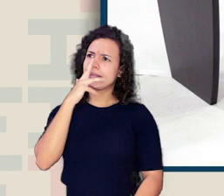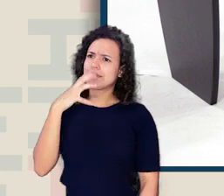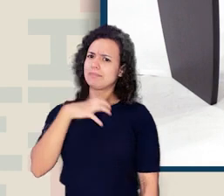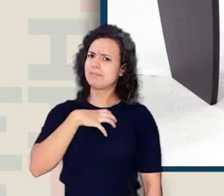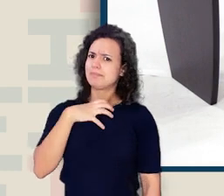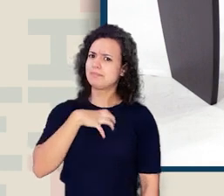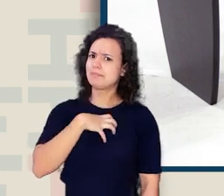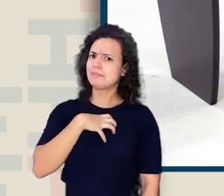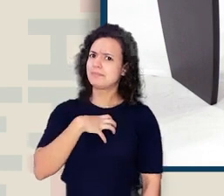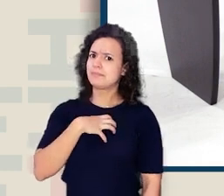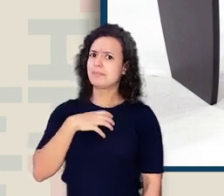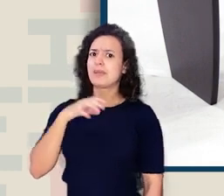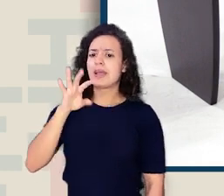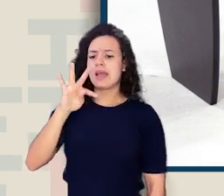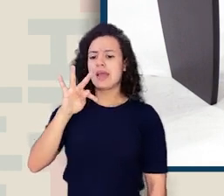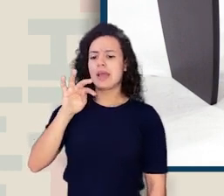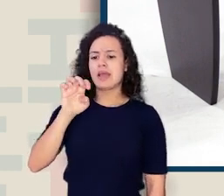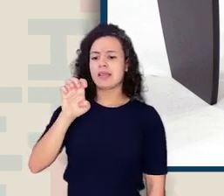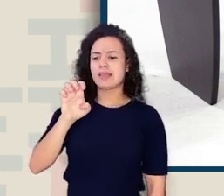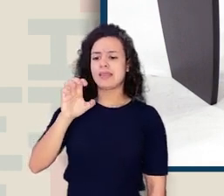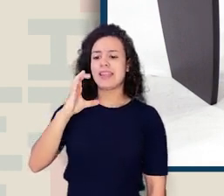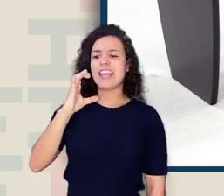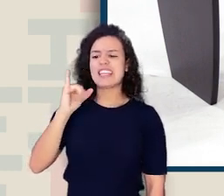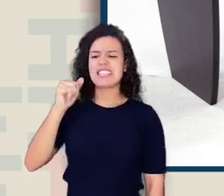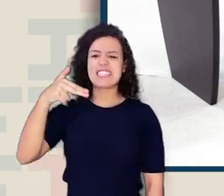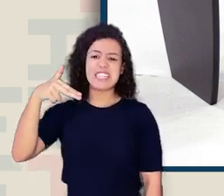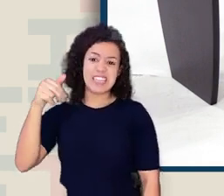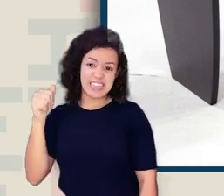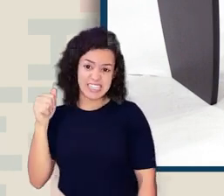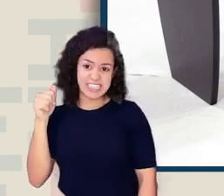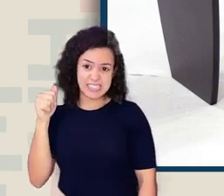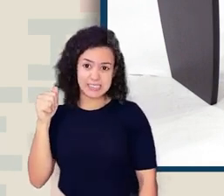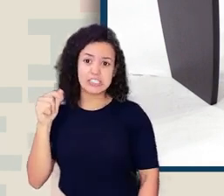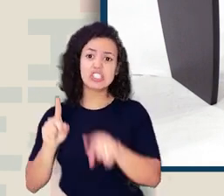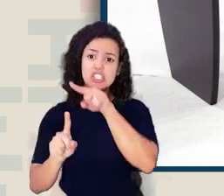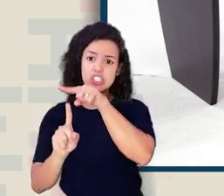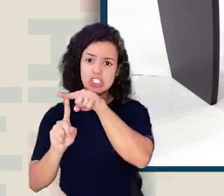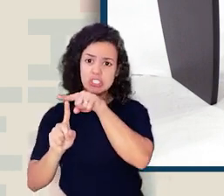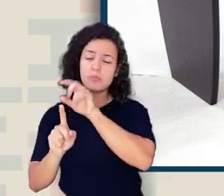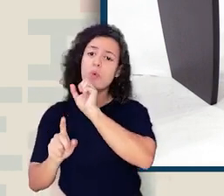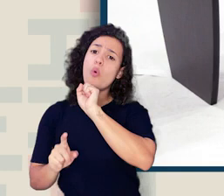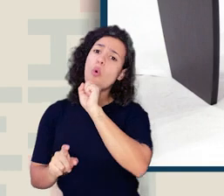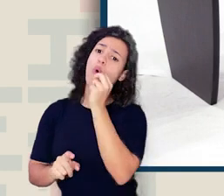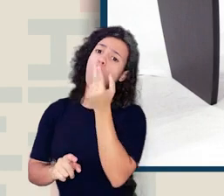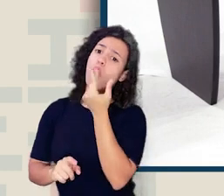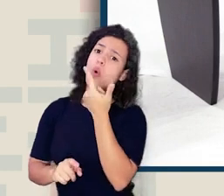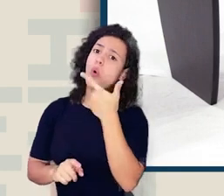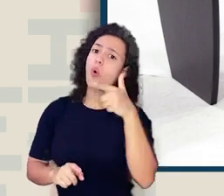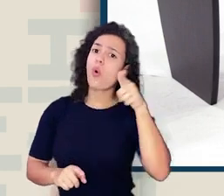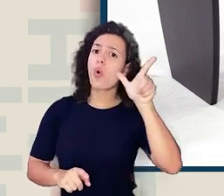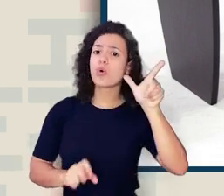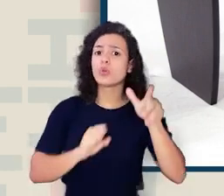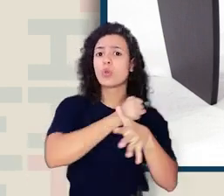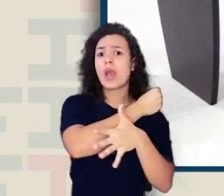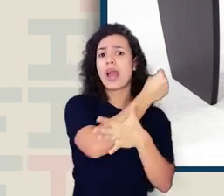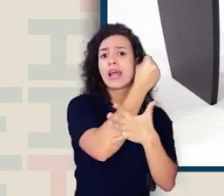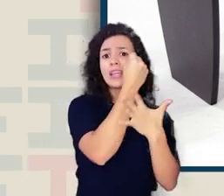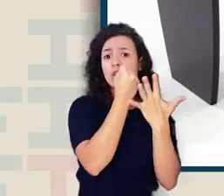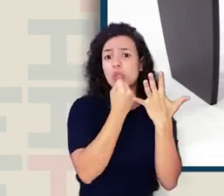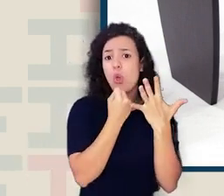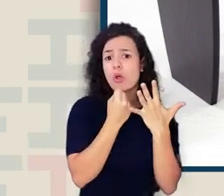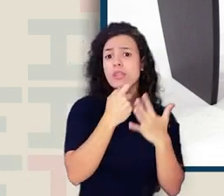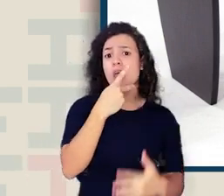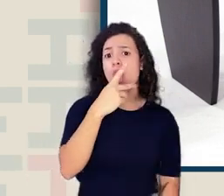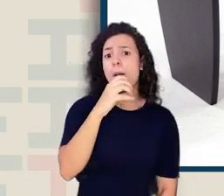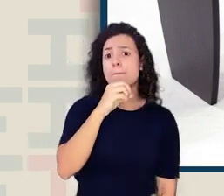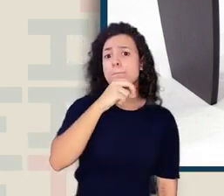se fosse algo no sentido da tecina. Outras pessoas vão entender isso numa interpretação mais de